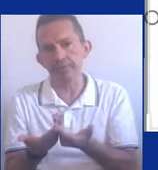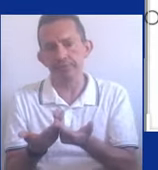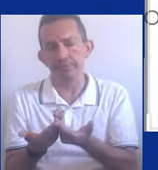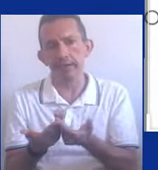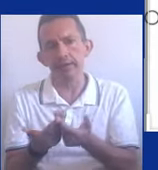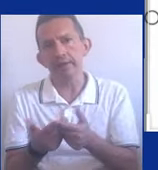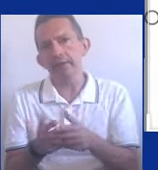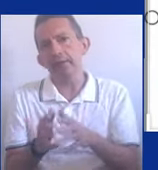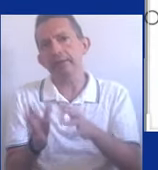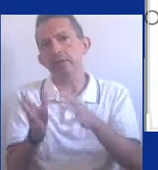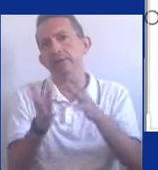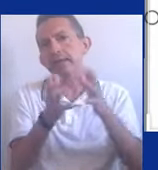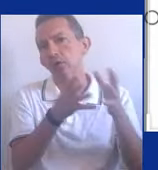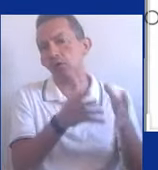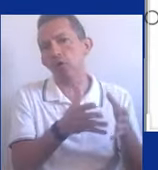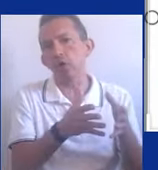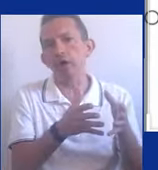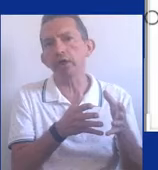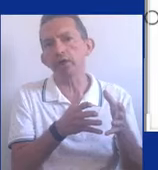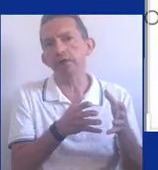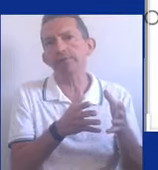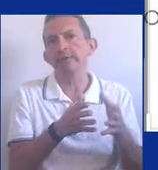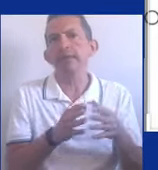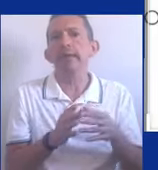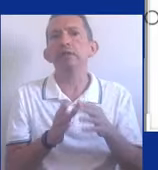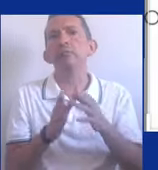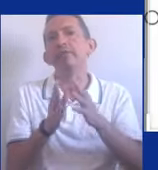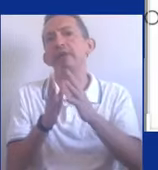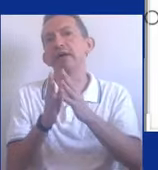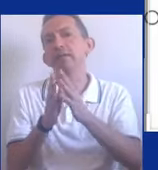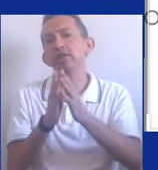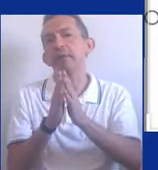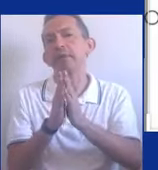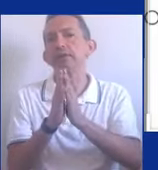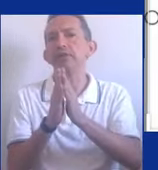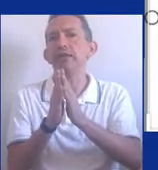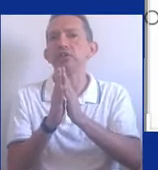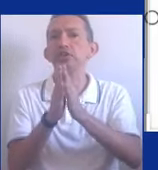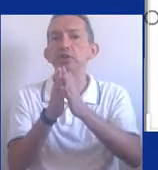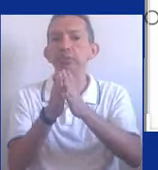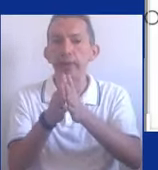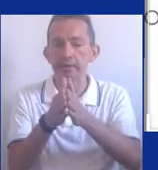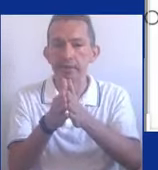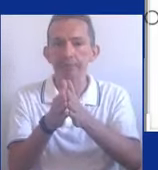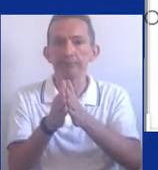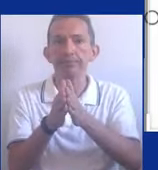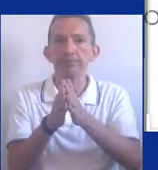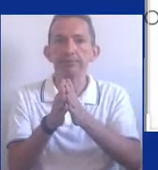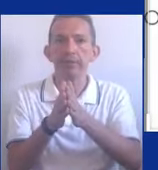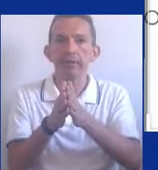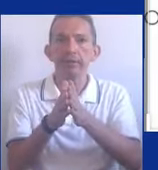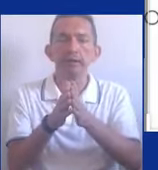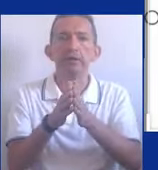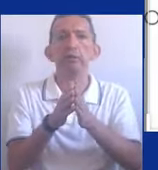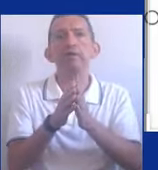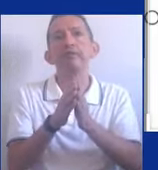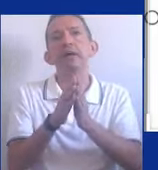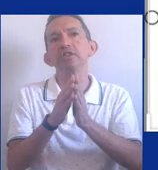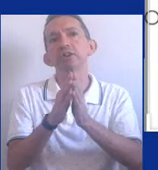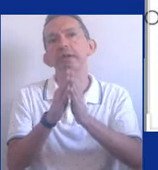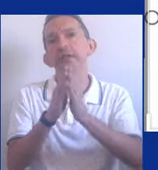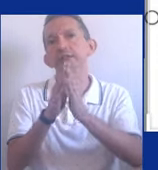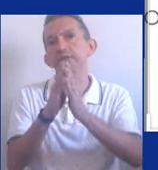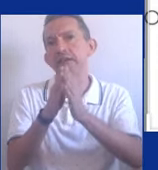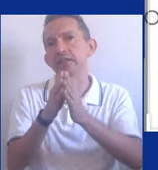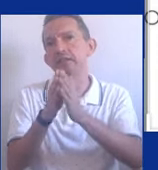coloide. Tá? Então, se ele é um coloide, ele tem uma fase chamada de fase dispersa e tem uma